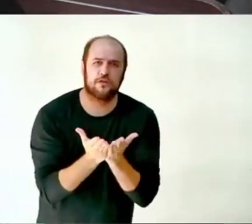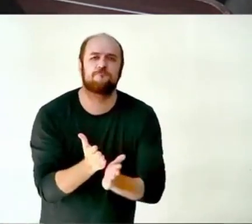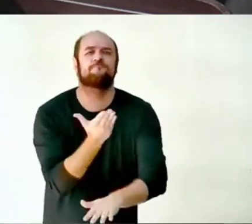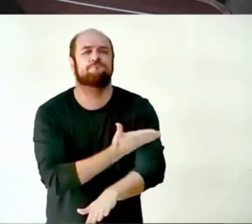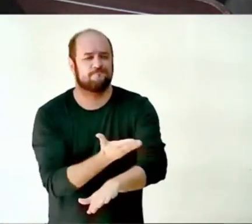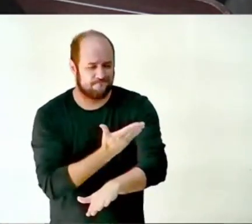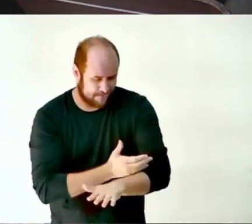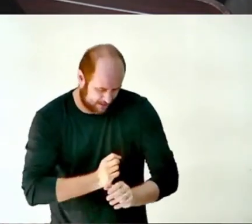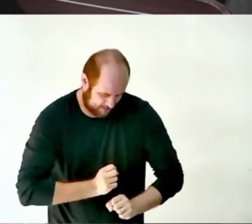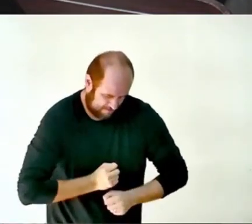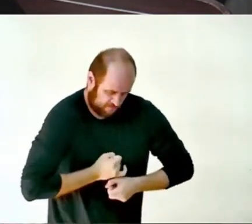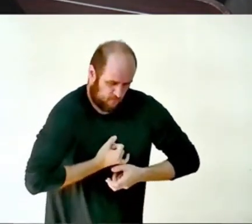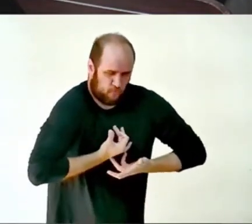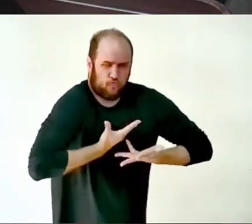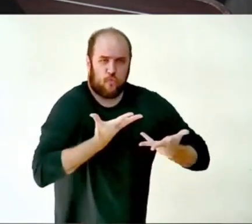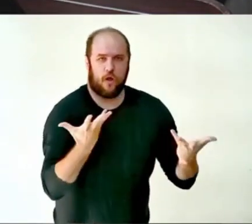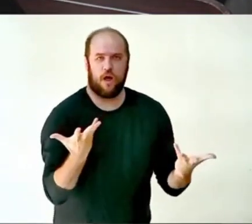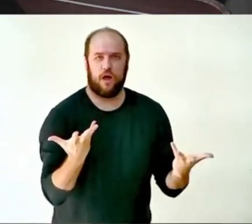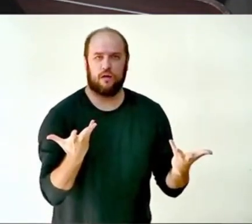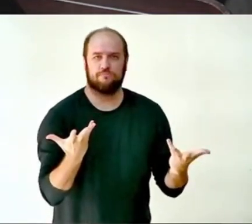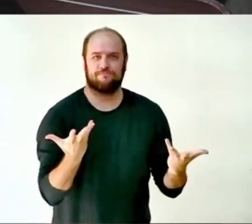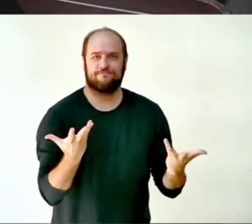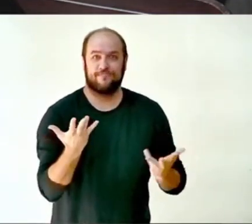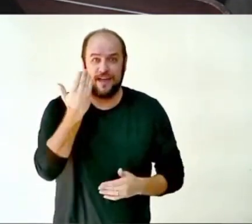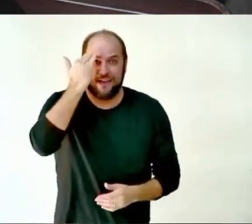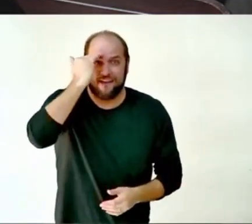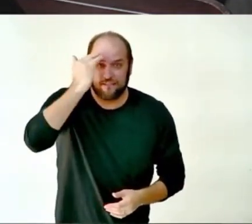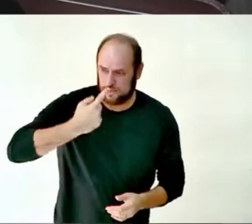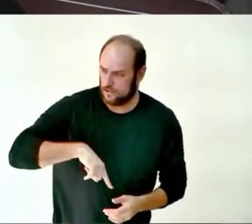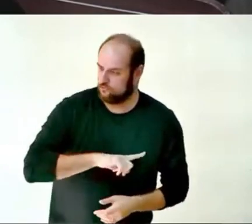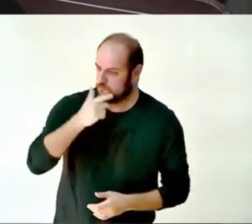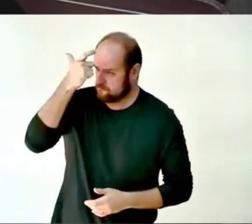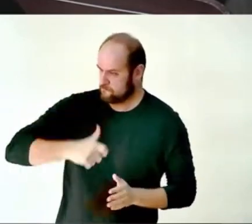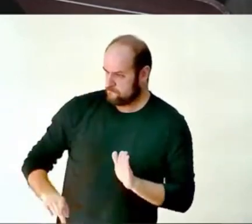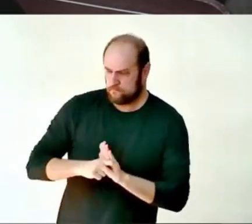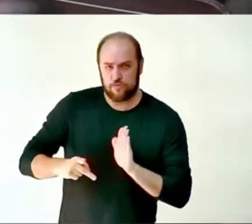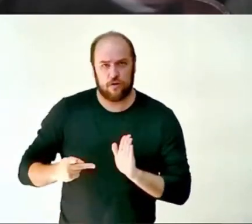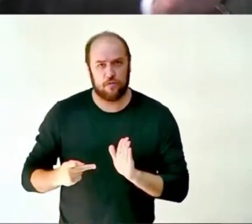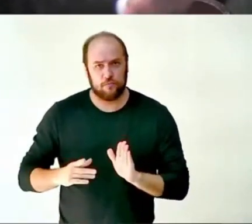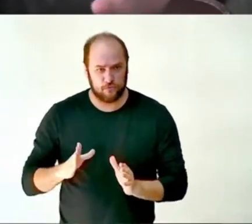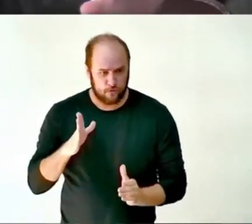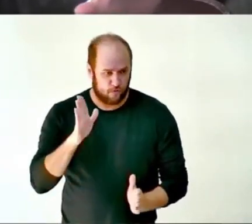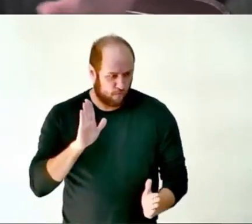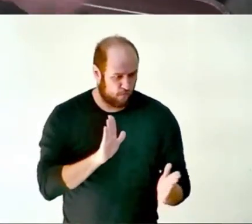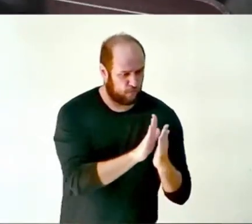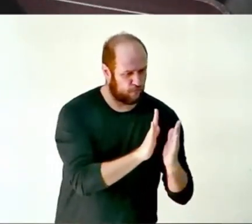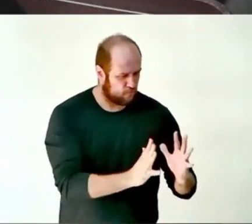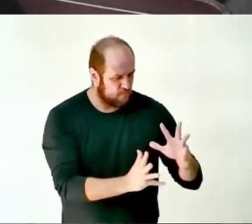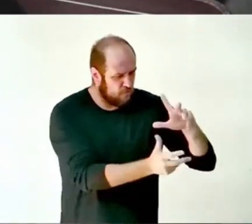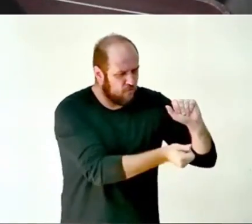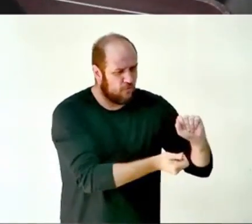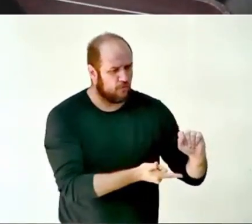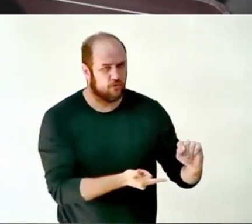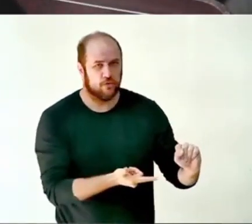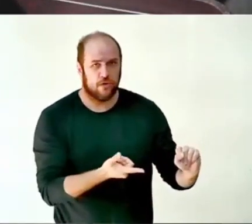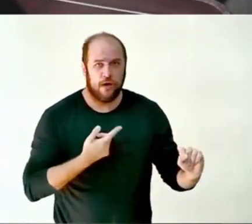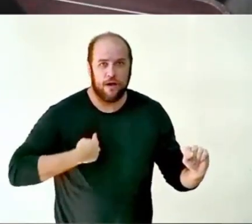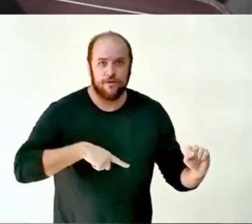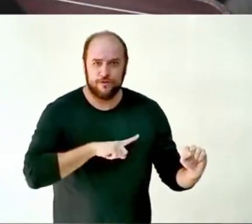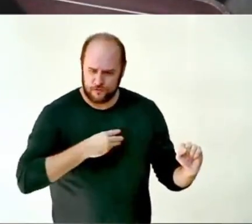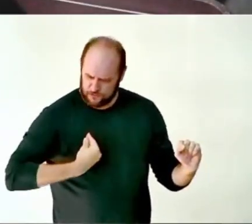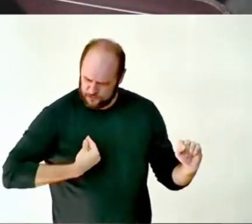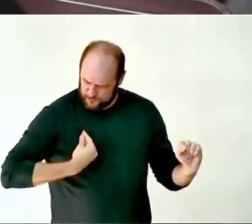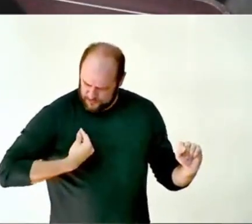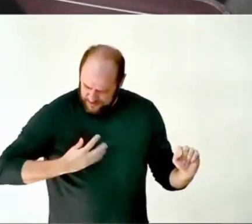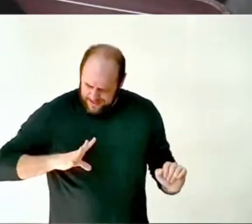aparecer. Quando nós entendemos, é isso que nós somos, nesse mundo terrível, nós vivemos